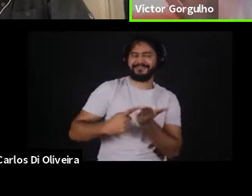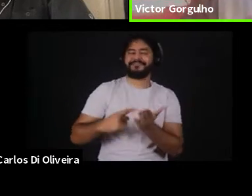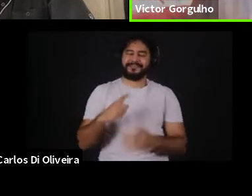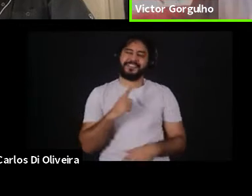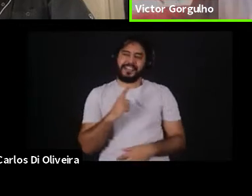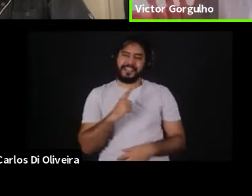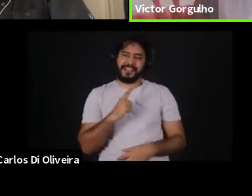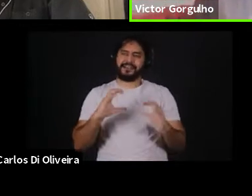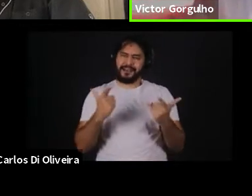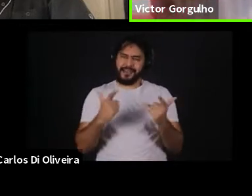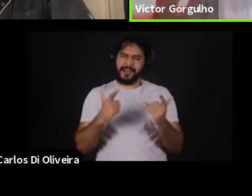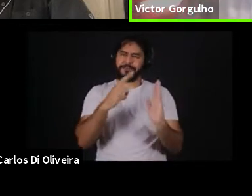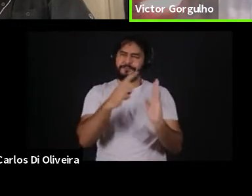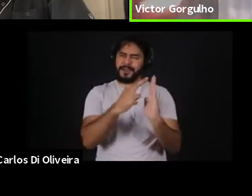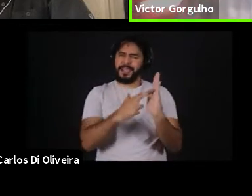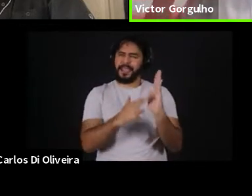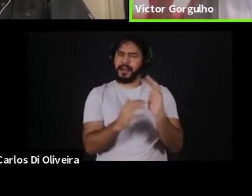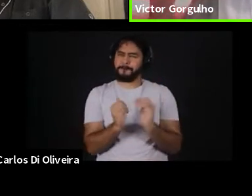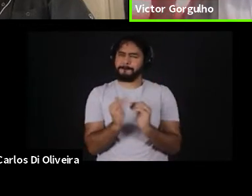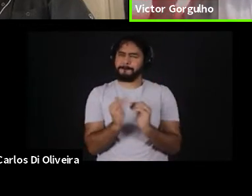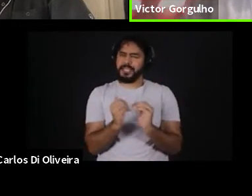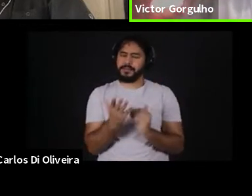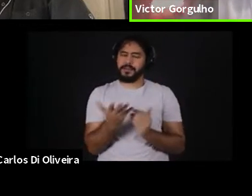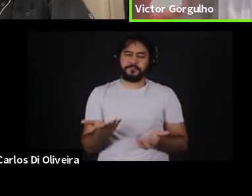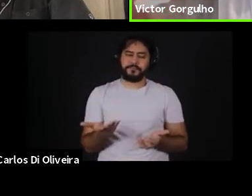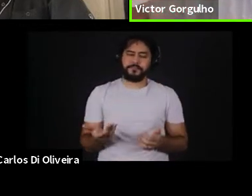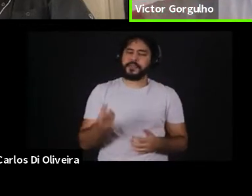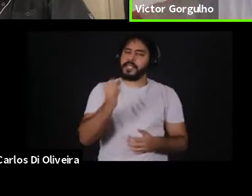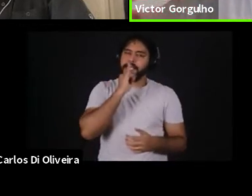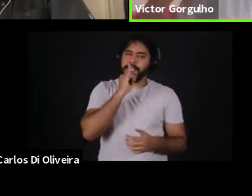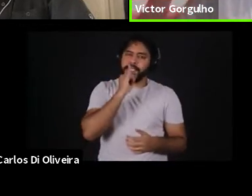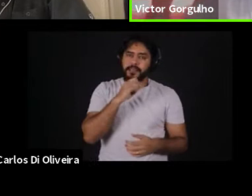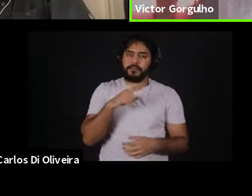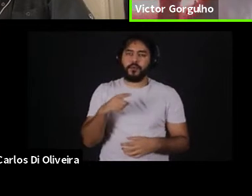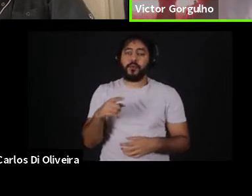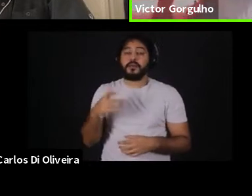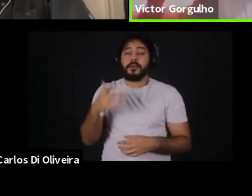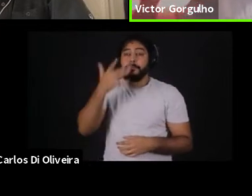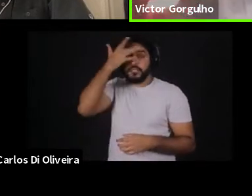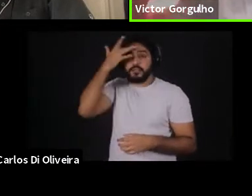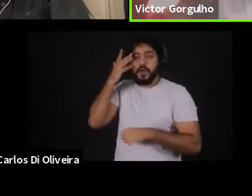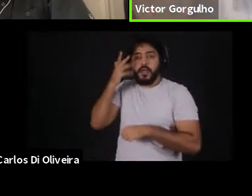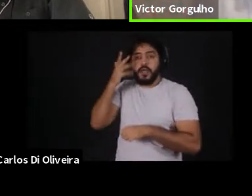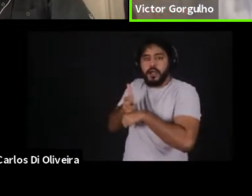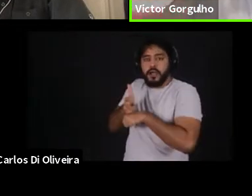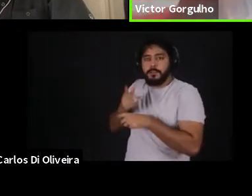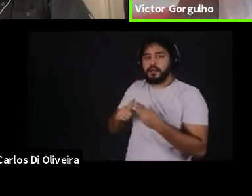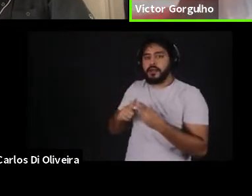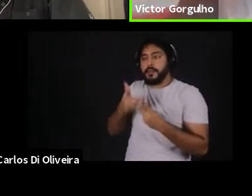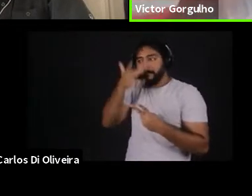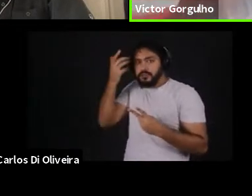mínimo, balizas iniciais mínimas com quem está fazendo a câmera, a luz,